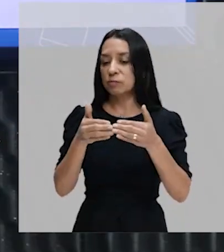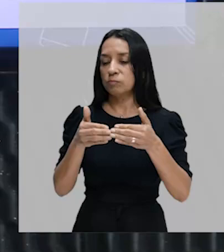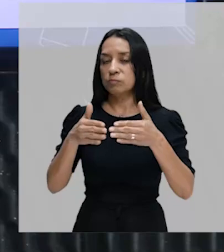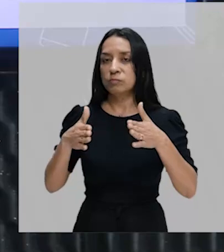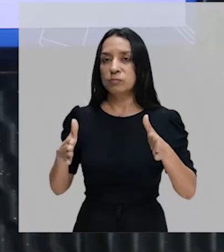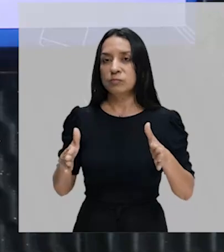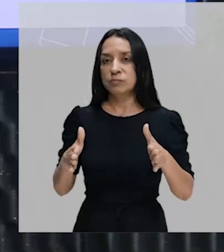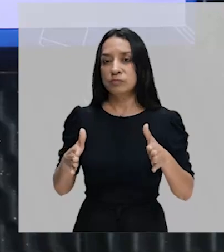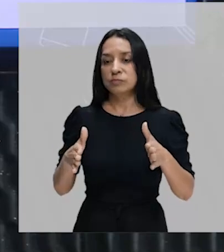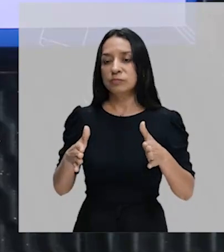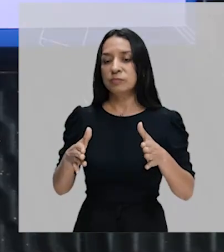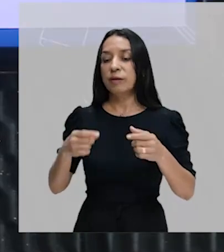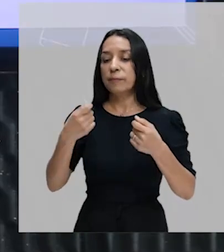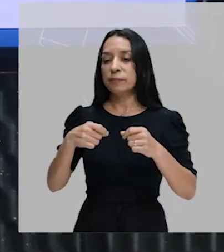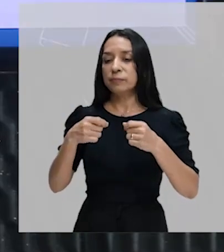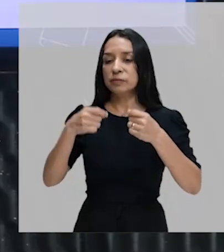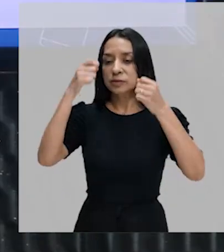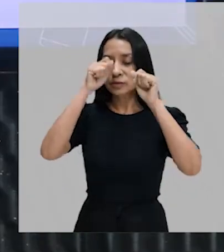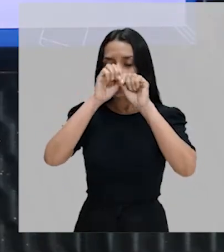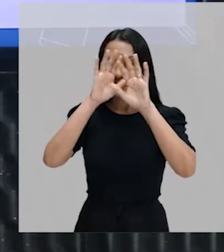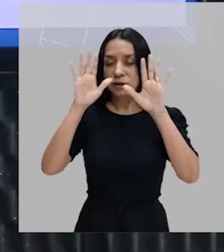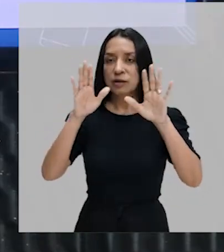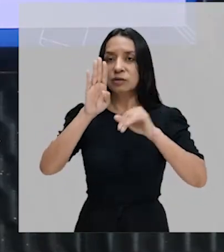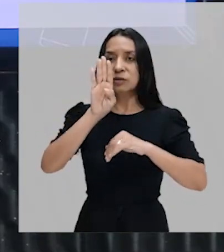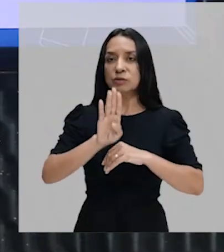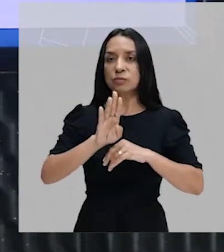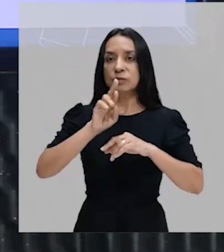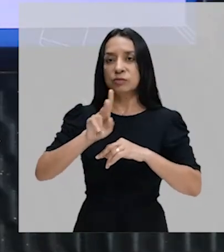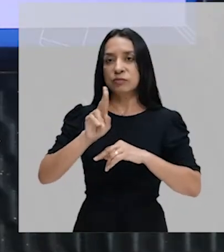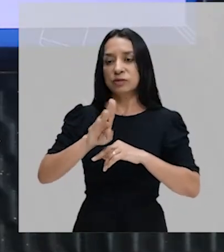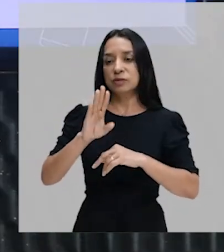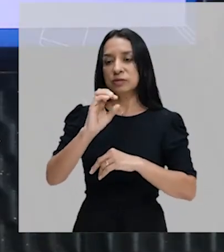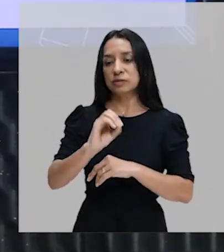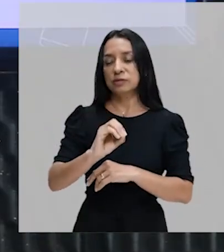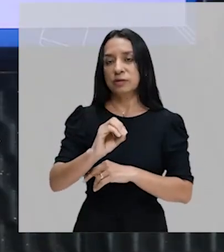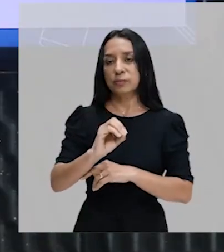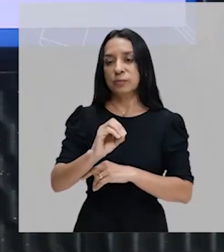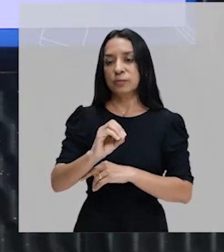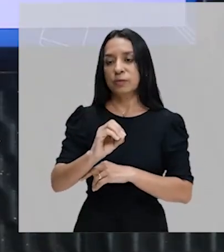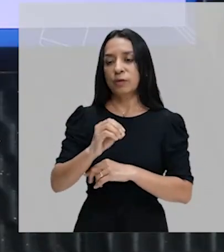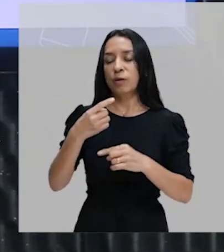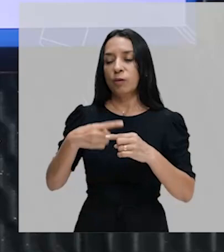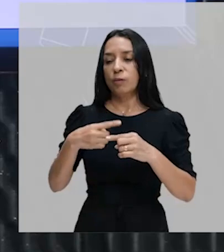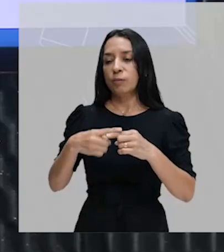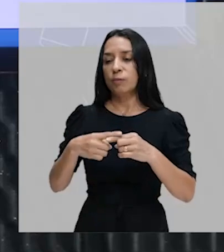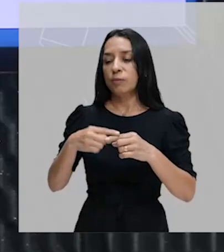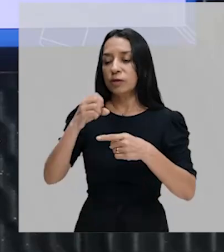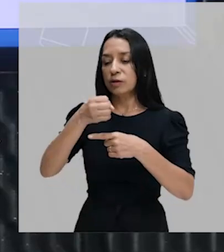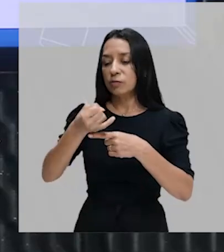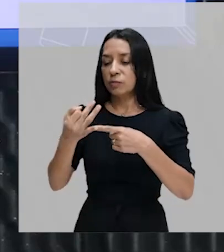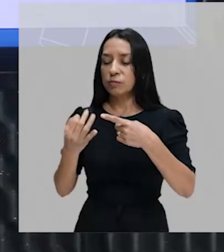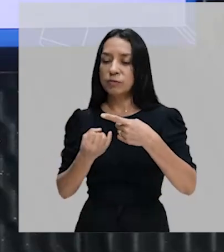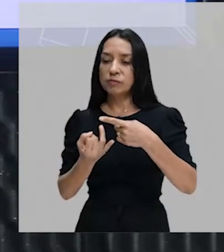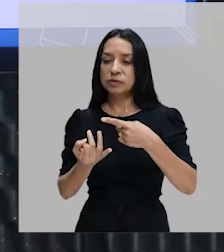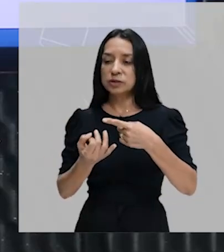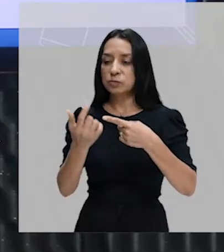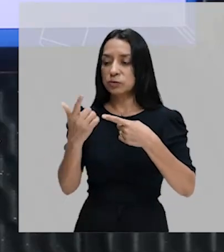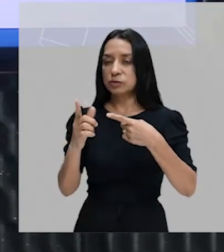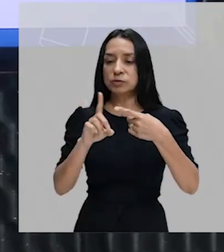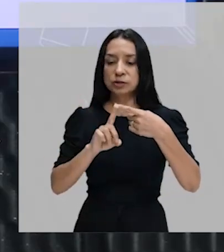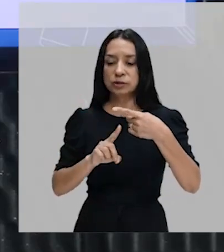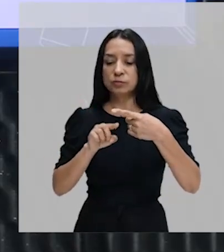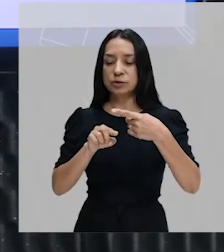sim, tem que estar bem claro que o B tem que ser diferente de zero, porque é uma fração e não existe denominador zero numa fração,